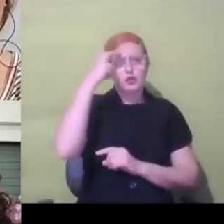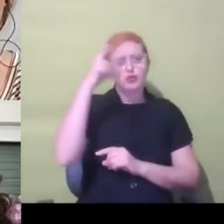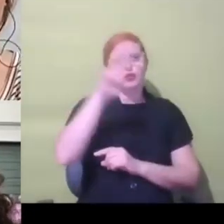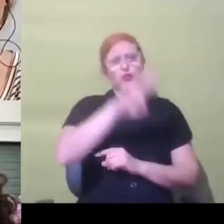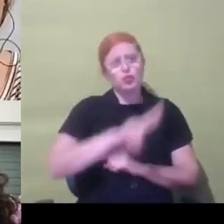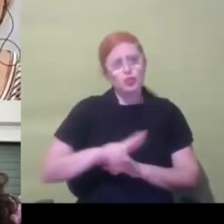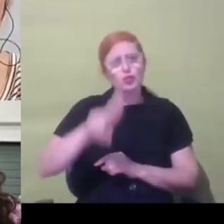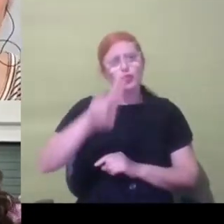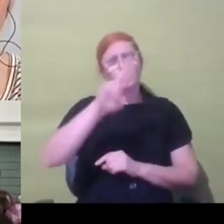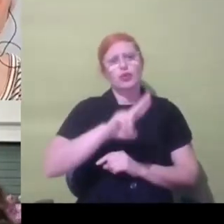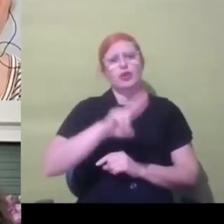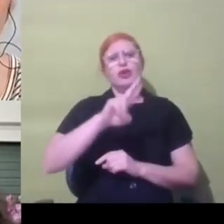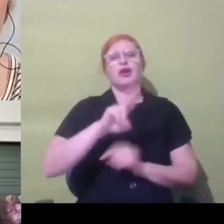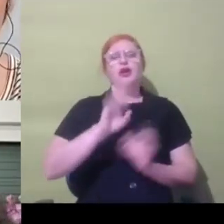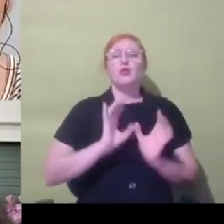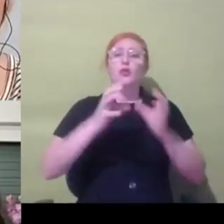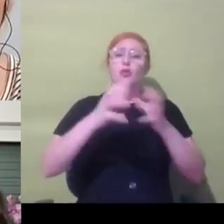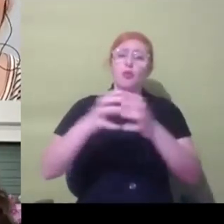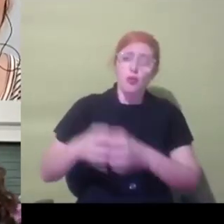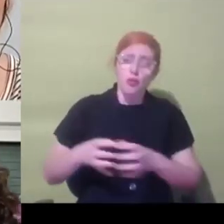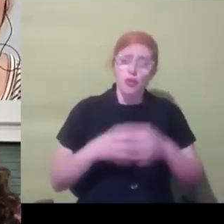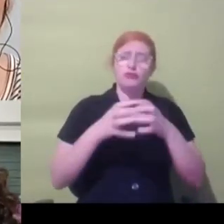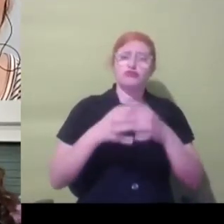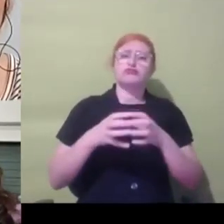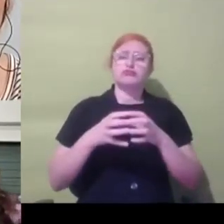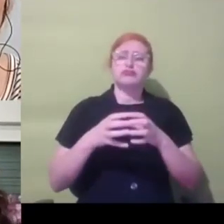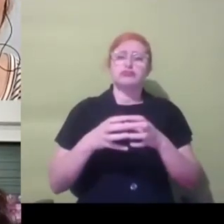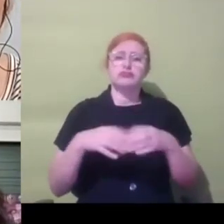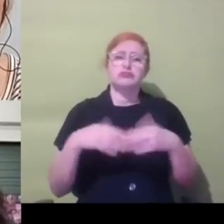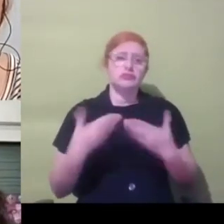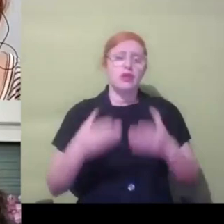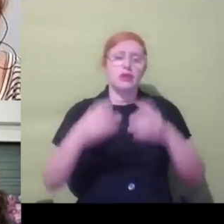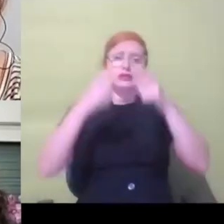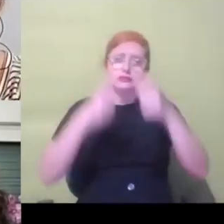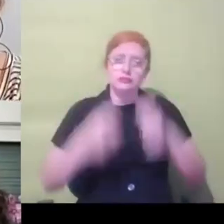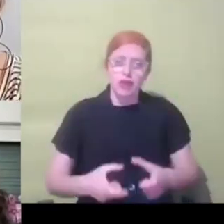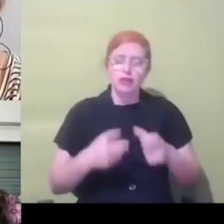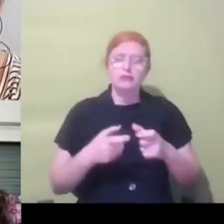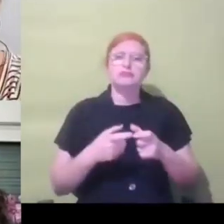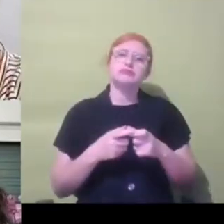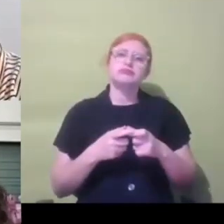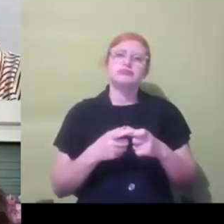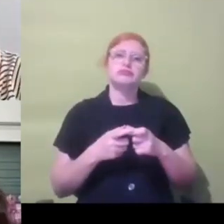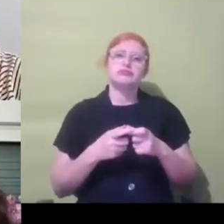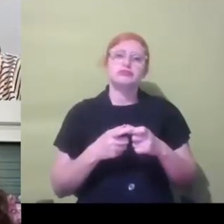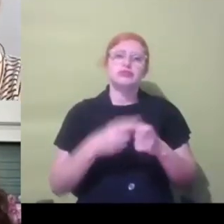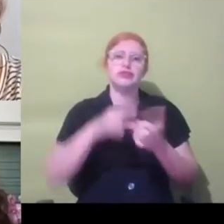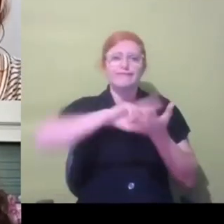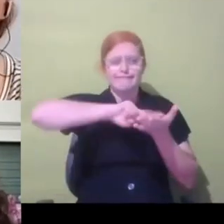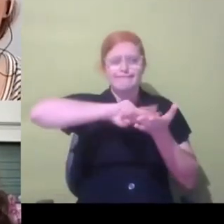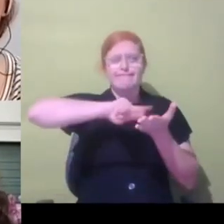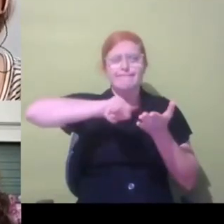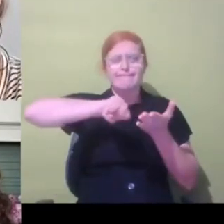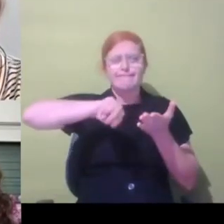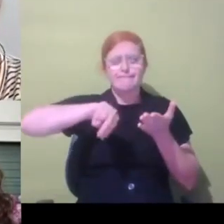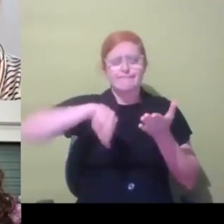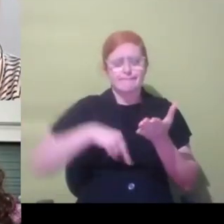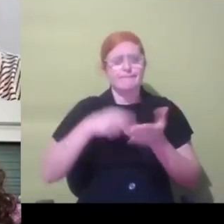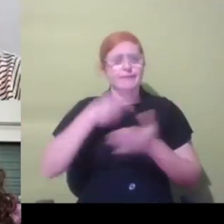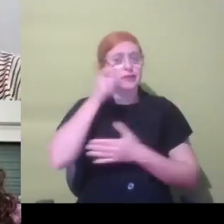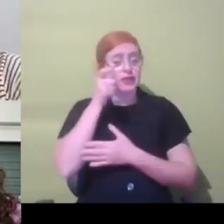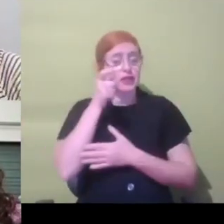cultura, na universidade, nos coletivos, né? Então é um espaço bastante plural, né? Eu acho que